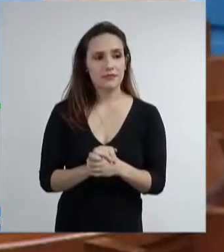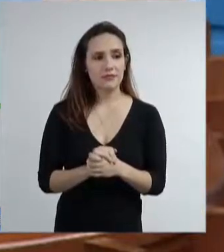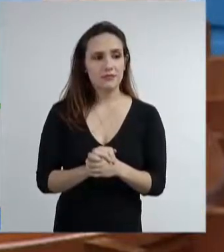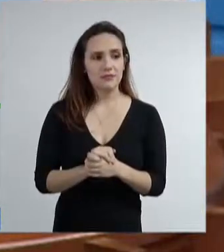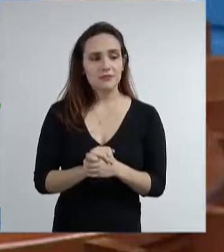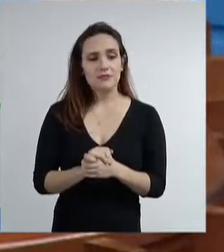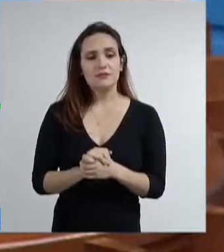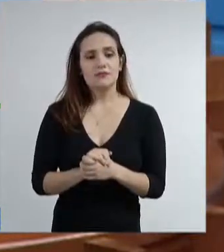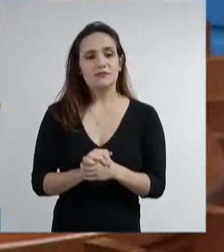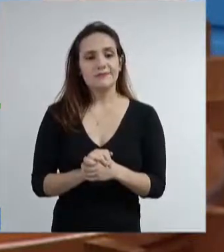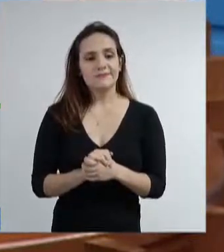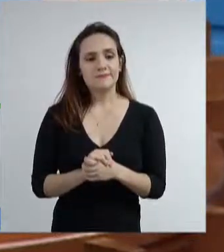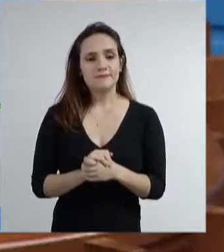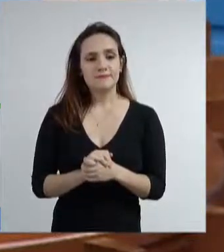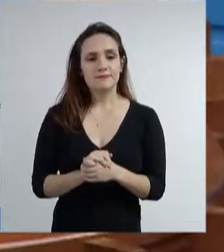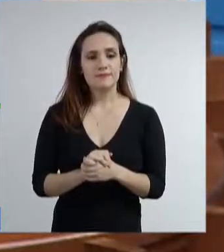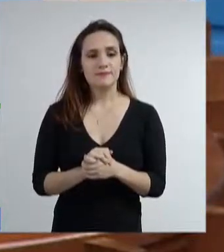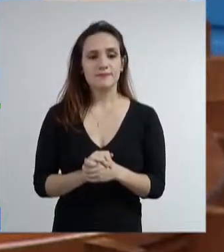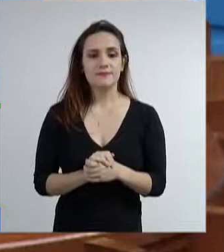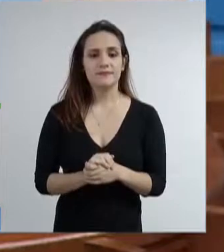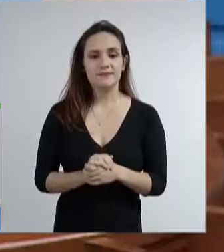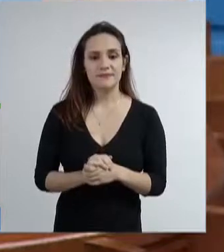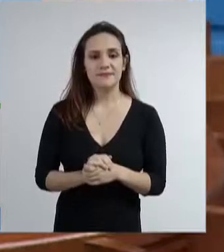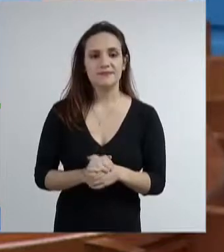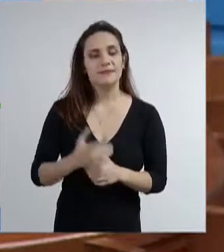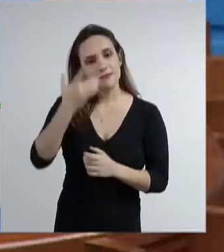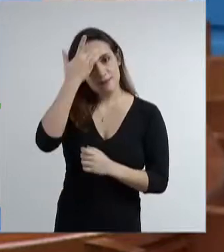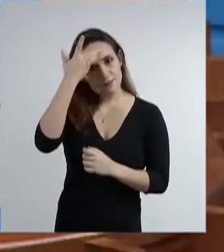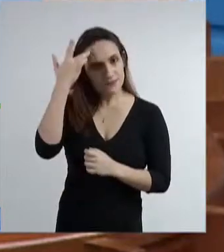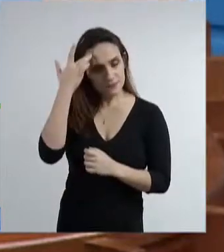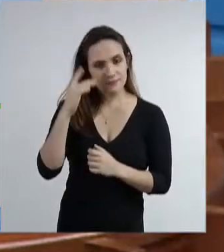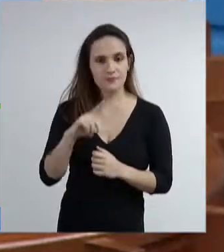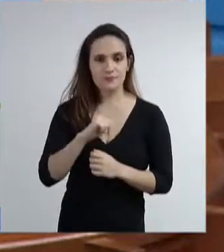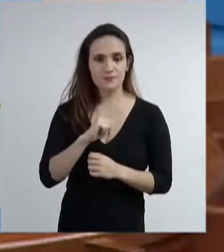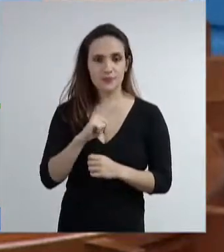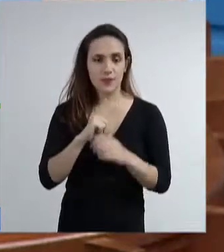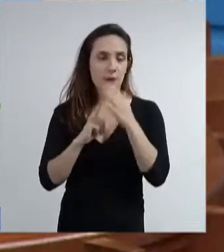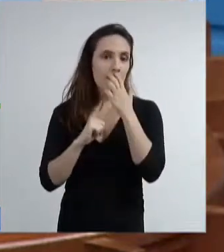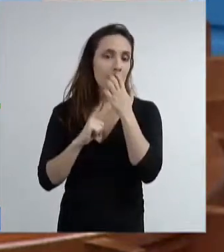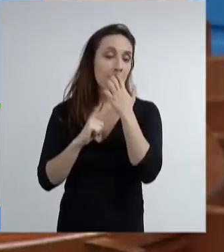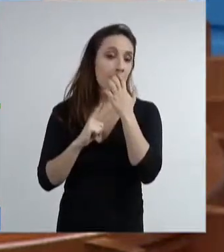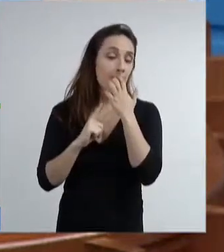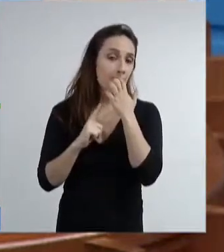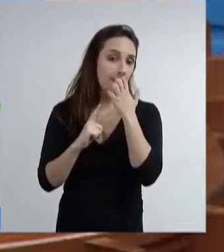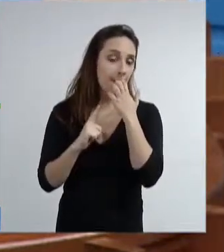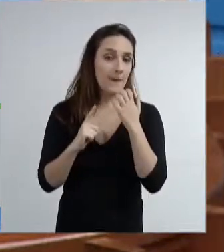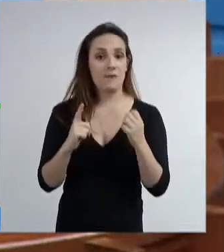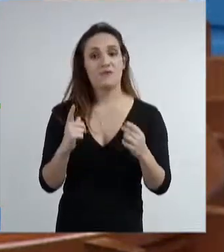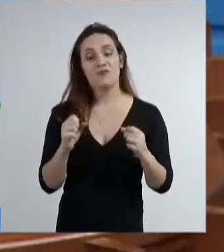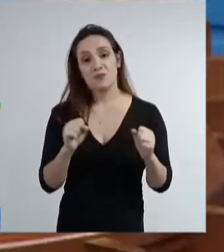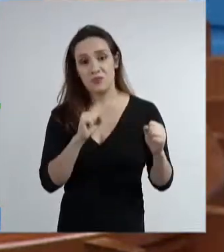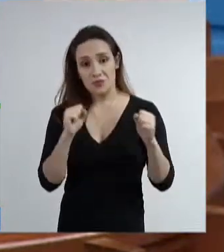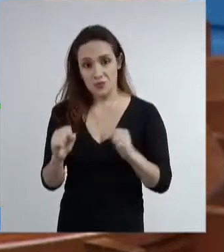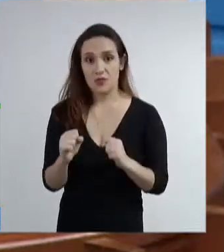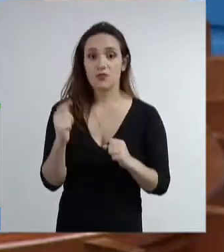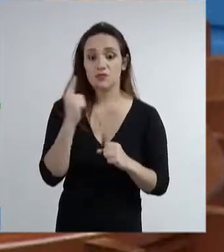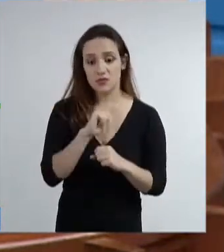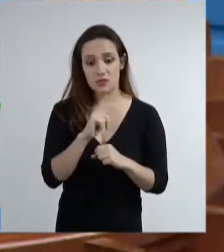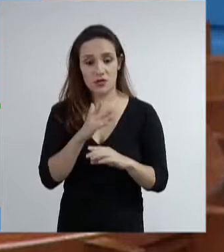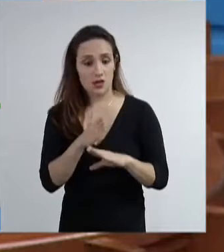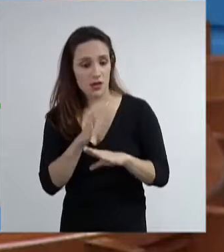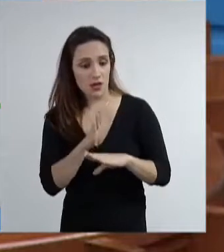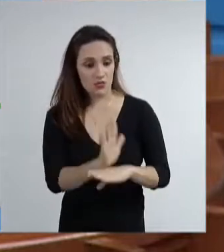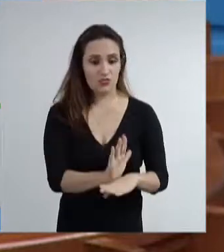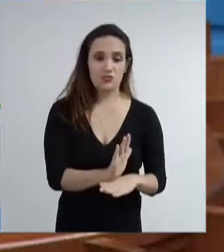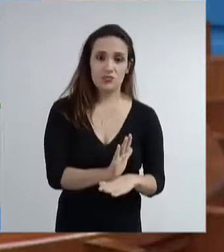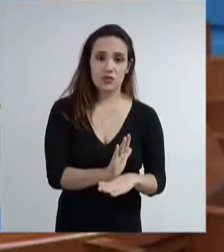que têm a condição, o poder para melhorar, possam ouvir